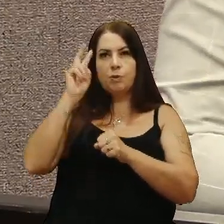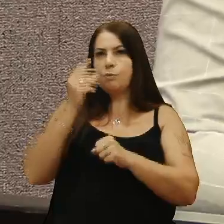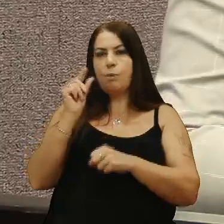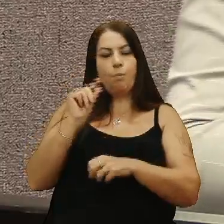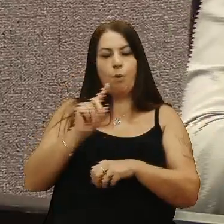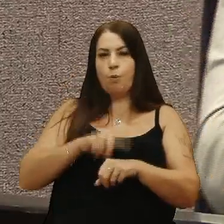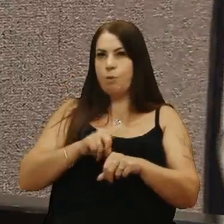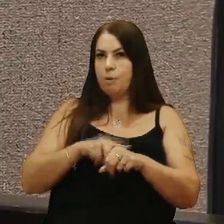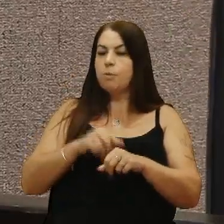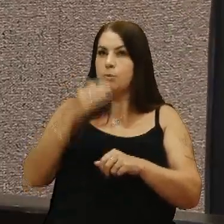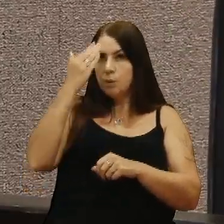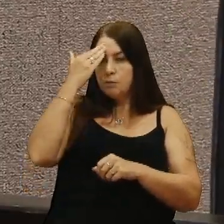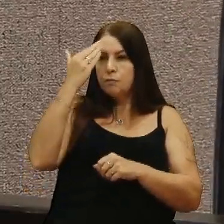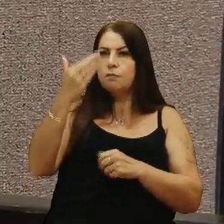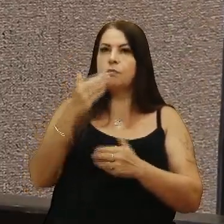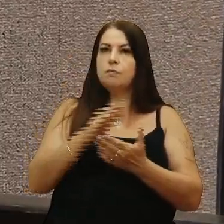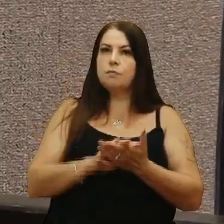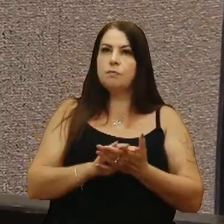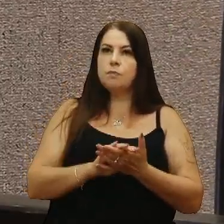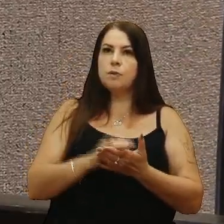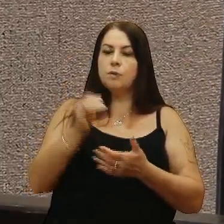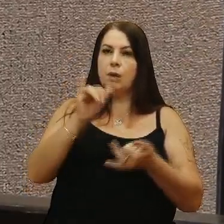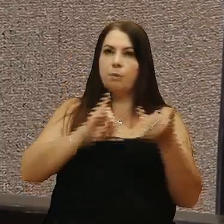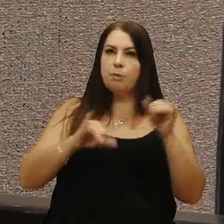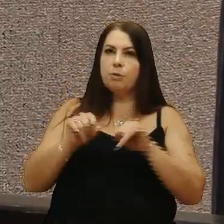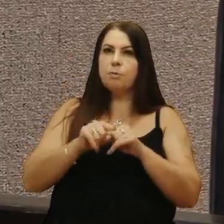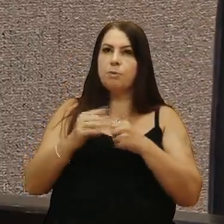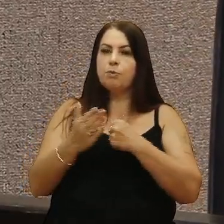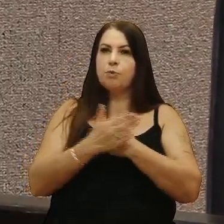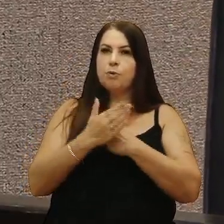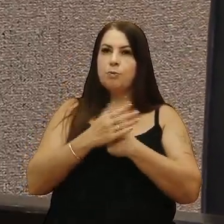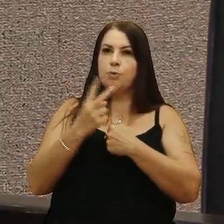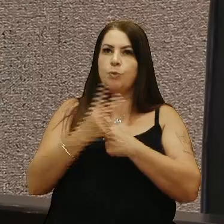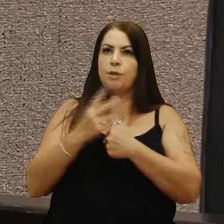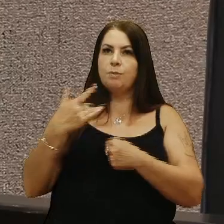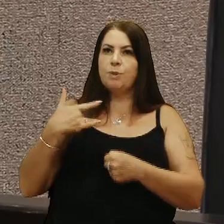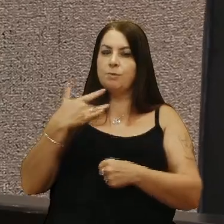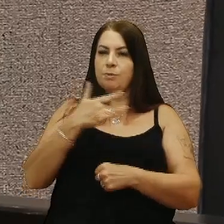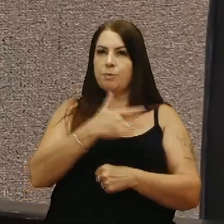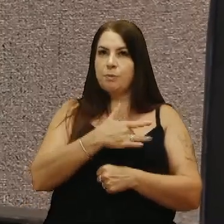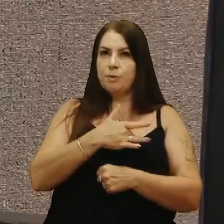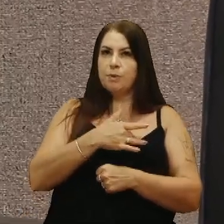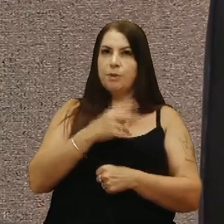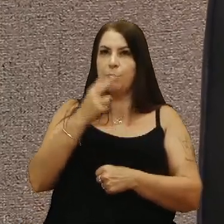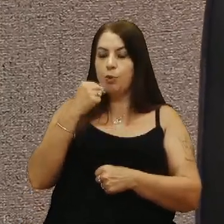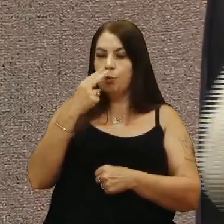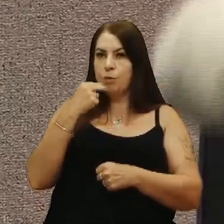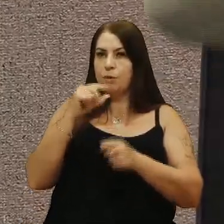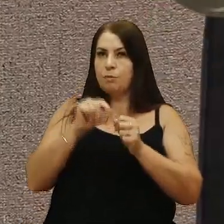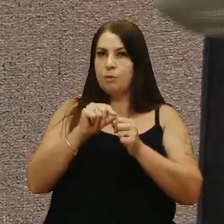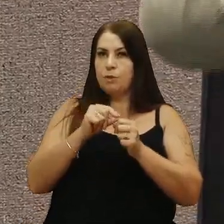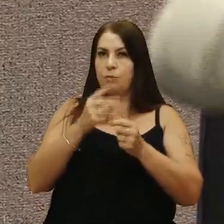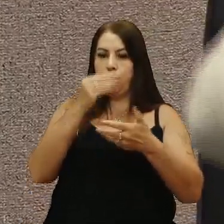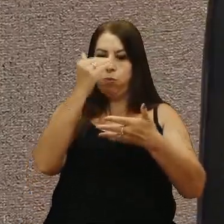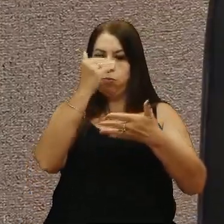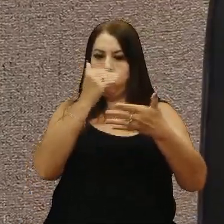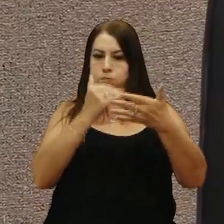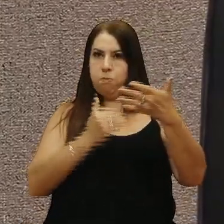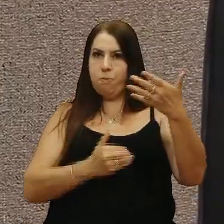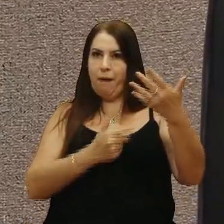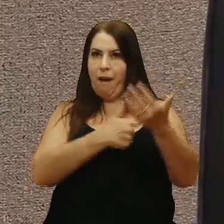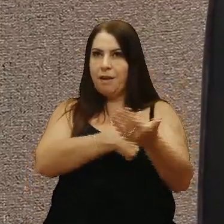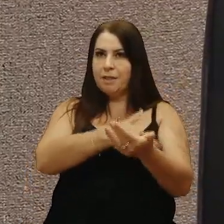tempo. E agradecer, né, aqui ao laboratório que está me ajudando a cuidar da minha saúde, inclusive a minha nutricionista pediu uma bateria de exames